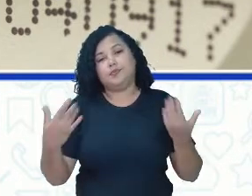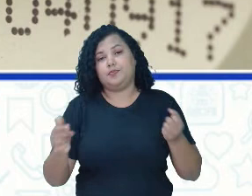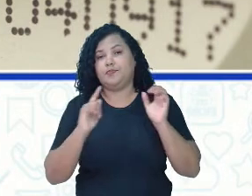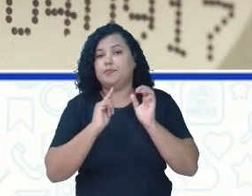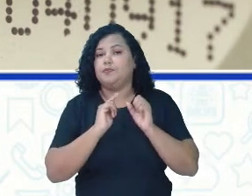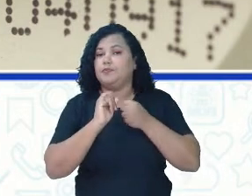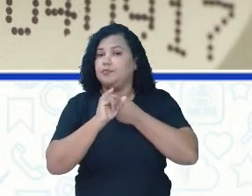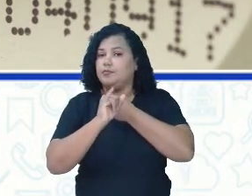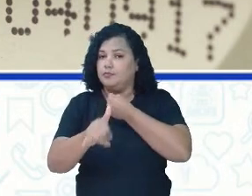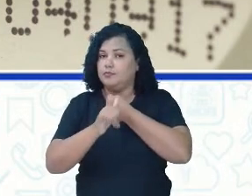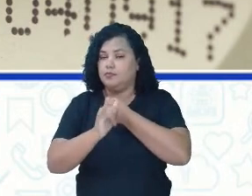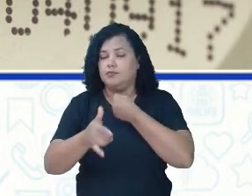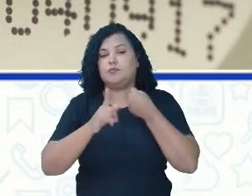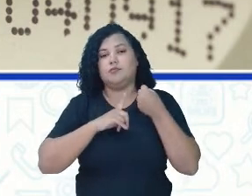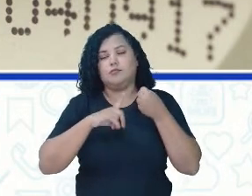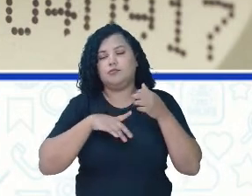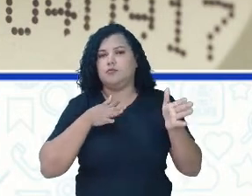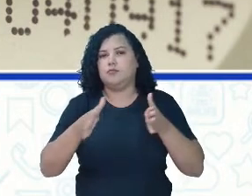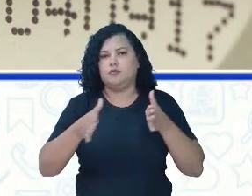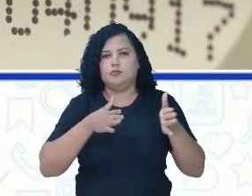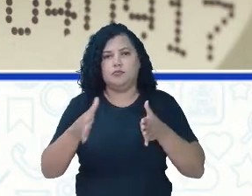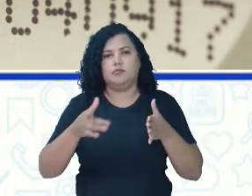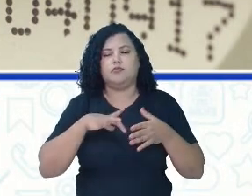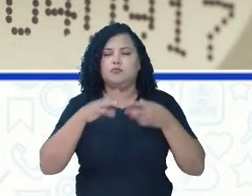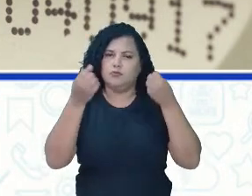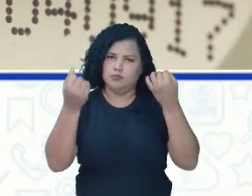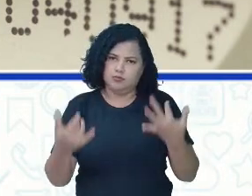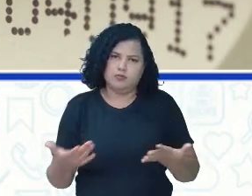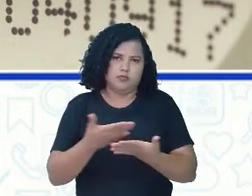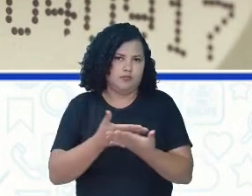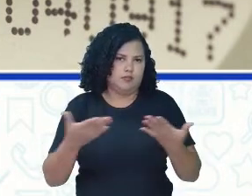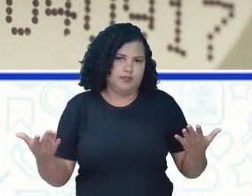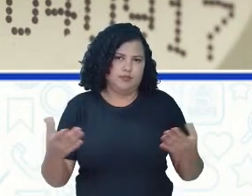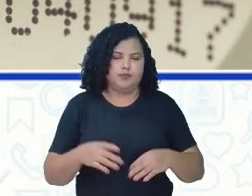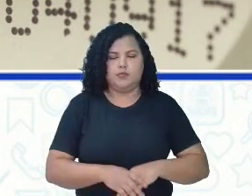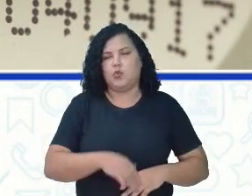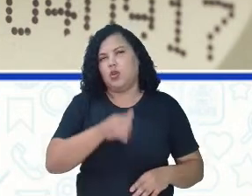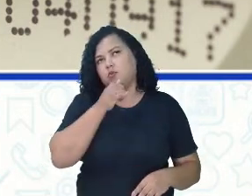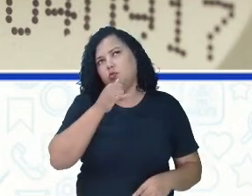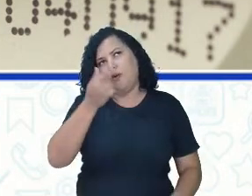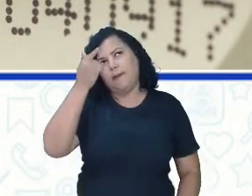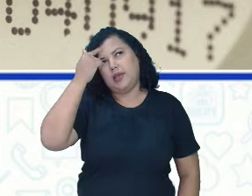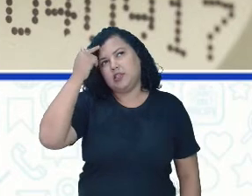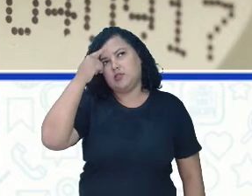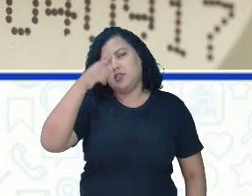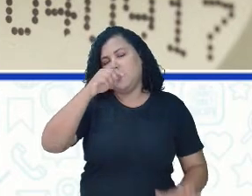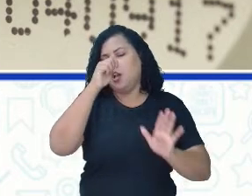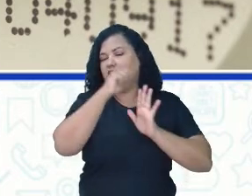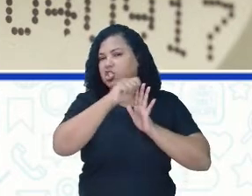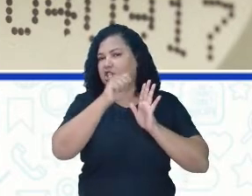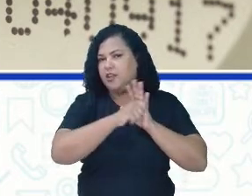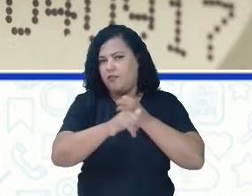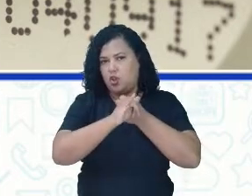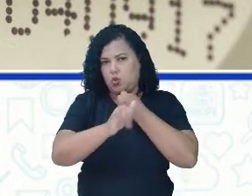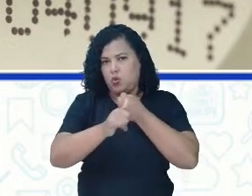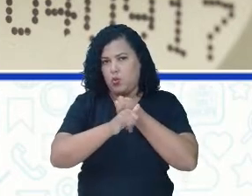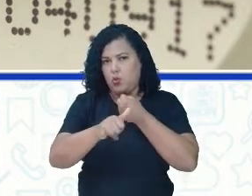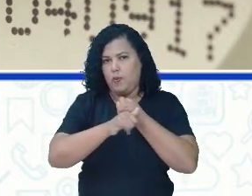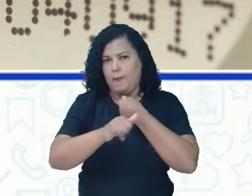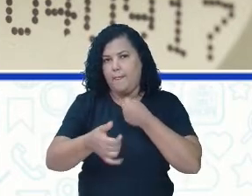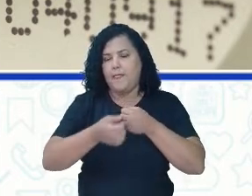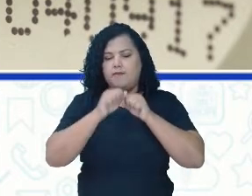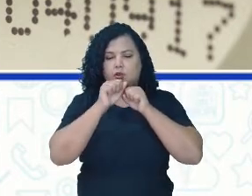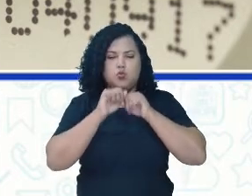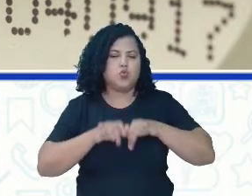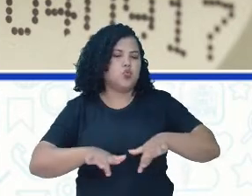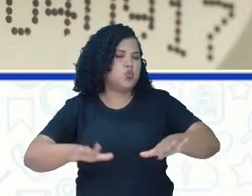tem prazo de validade, é como eu estou dizendo a vocês. Então, não adianta pensar que você vai escrever uma crônica e ela vai ser